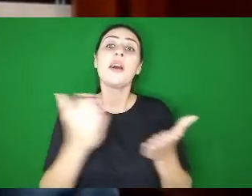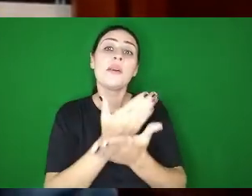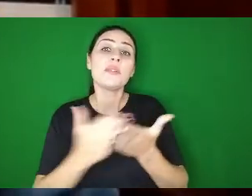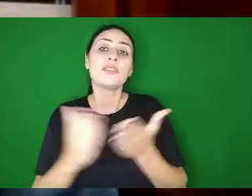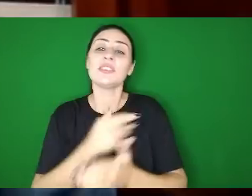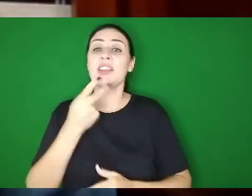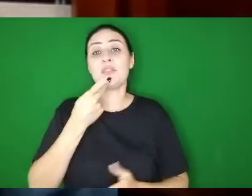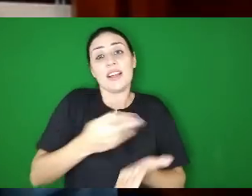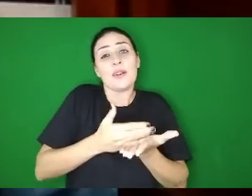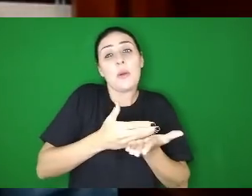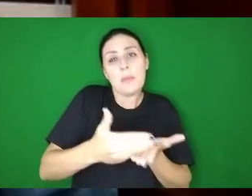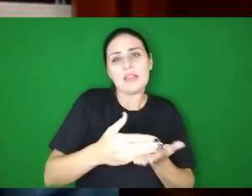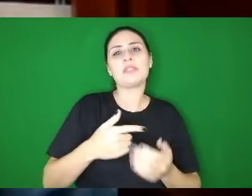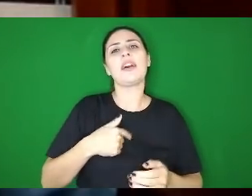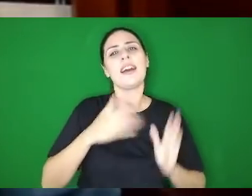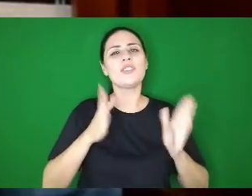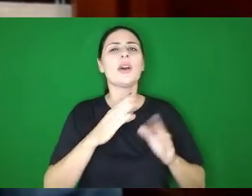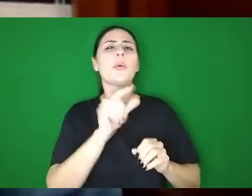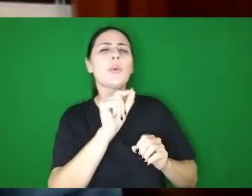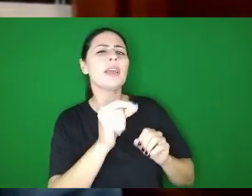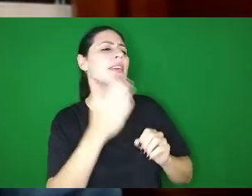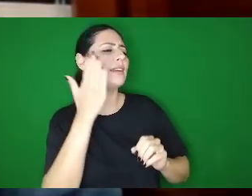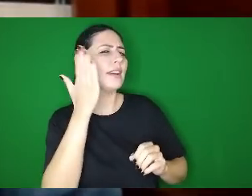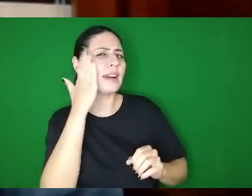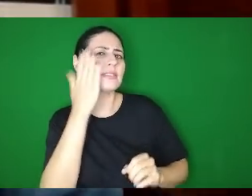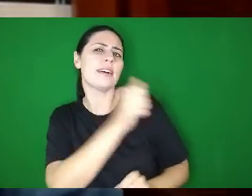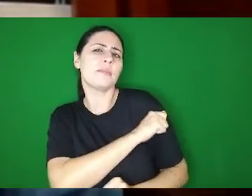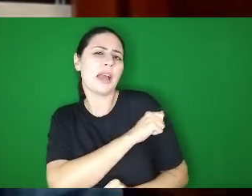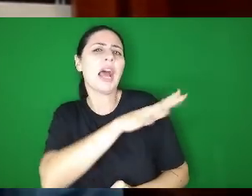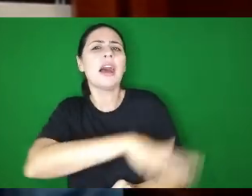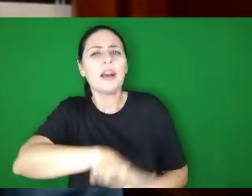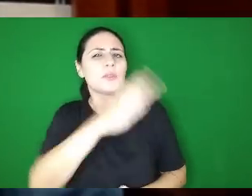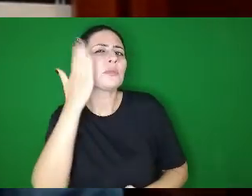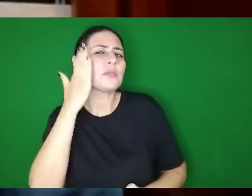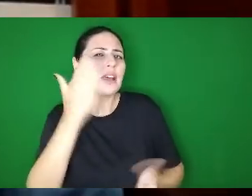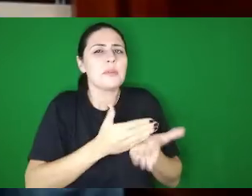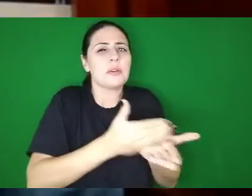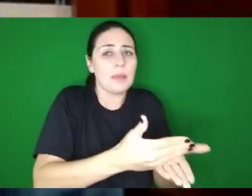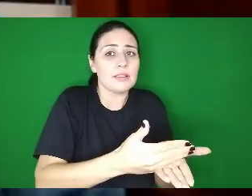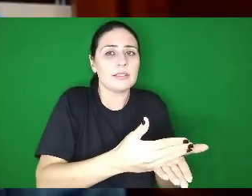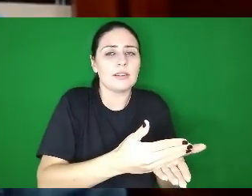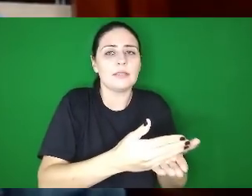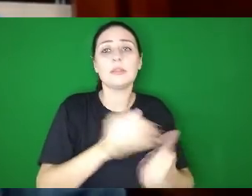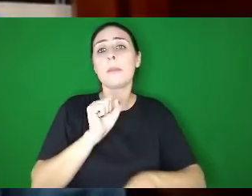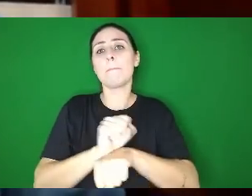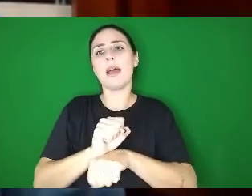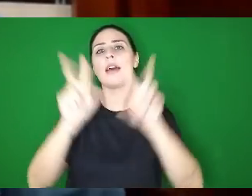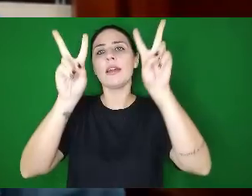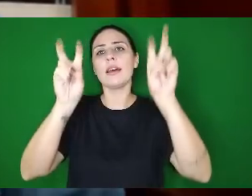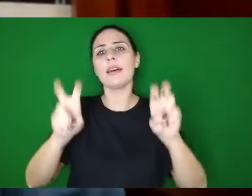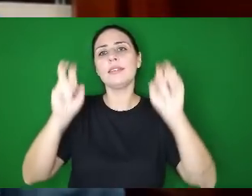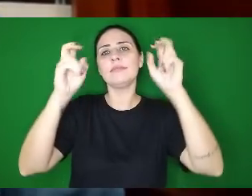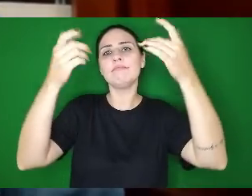partida, parte dos conhecimentos prévios, mas a hora que chega no que é o conceito, a gente para na definição, o que não tem a ver com pedagogia histórico-crítica